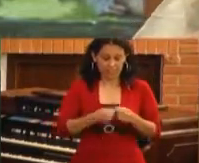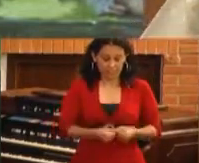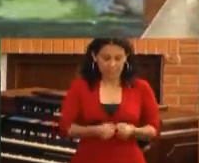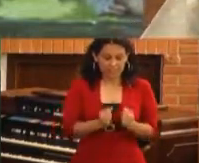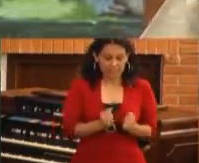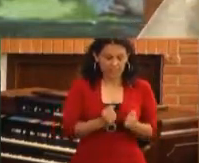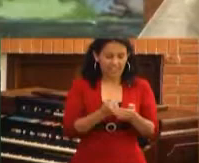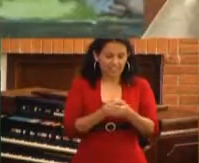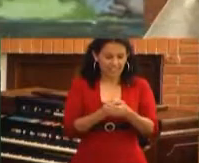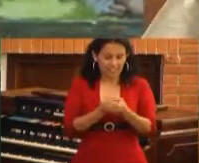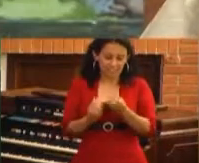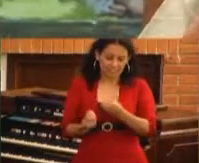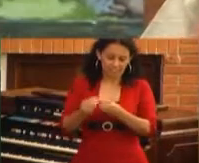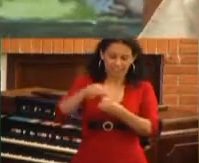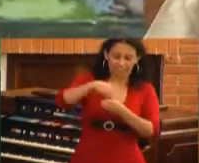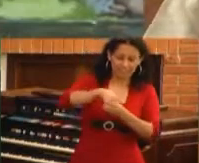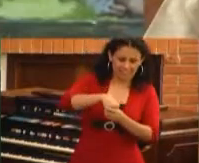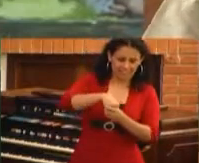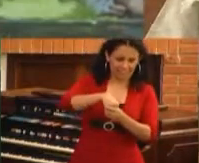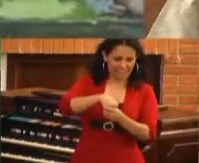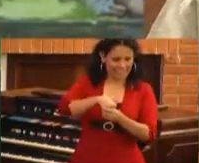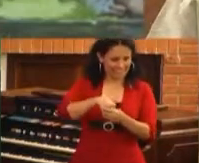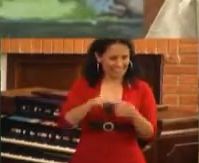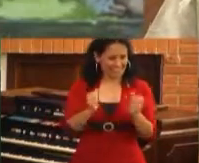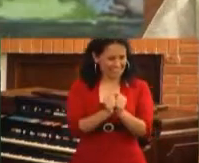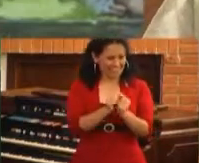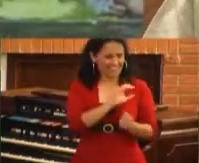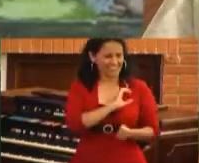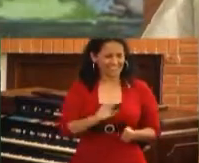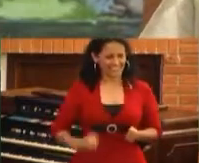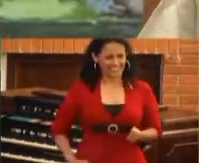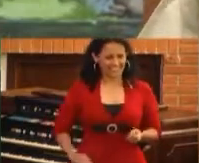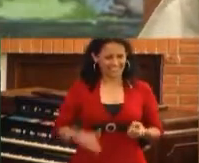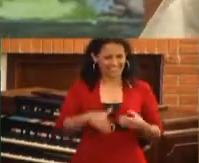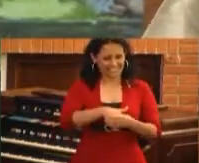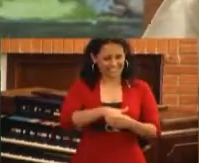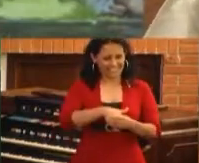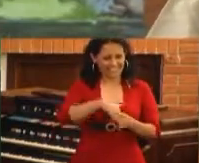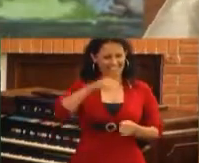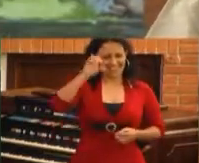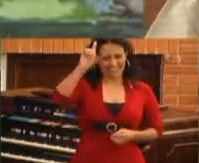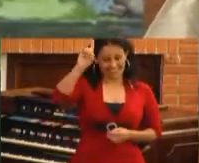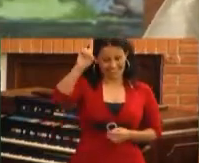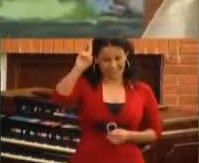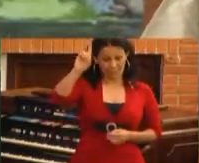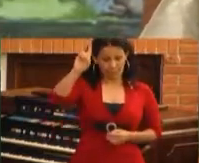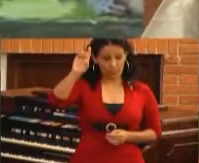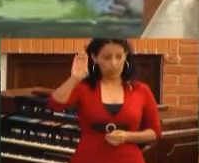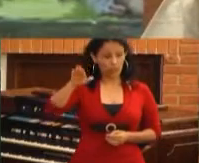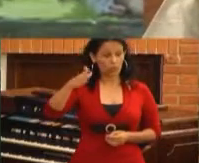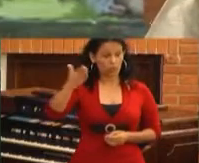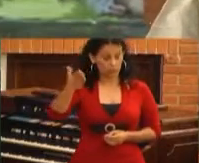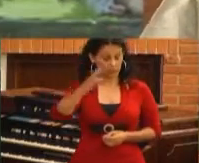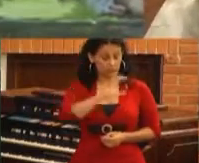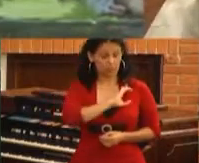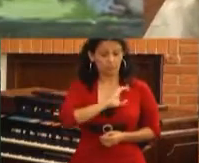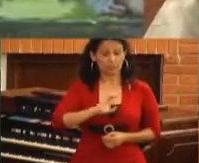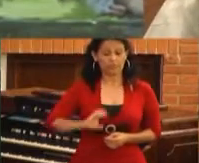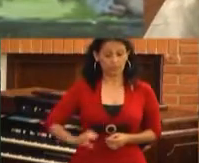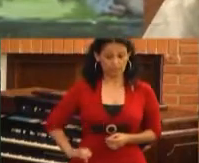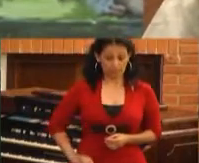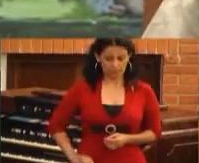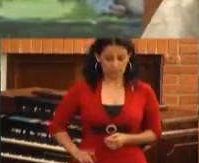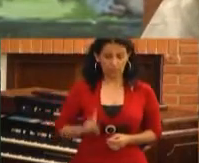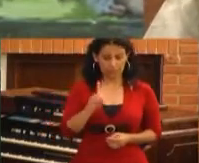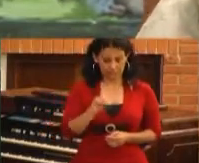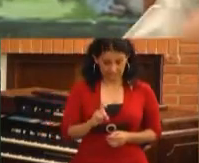escondida, oculta juntamente com Cristo em Deus. Quando Cristo, que é a nossa